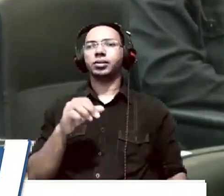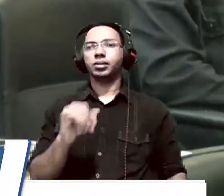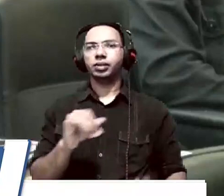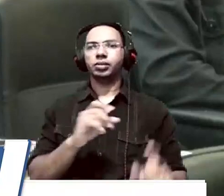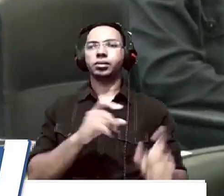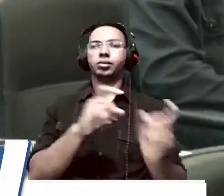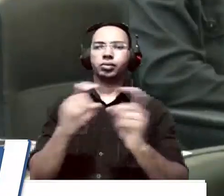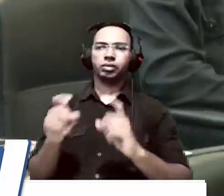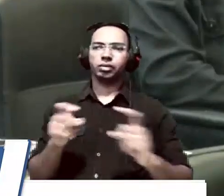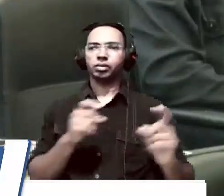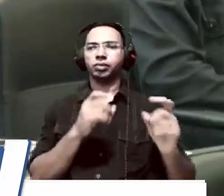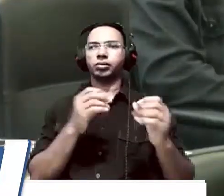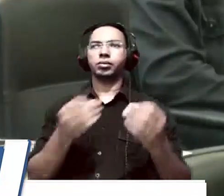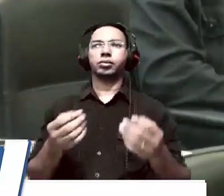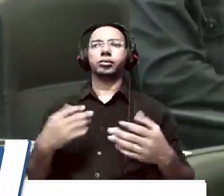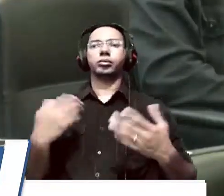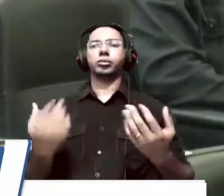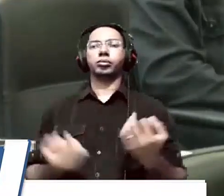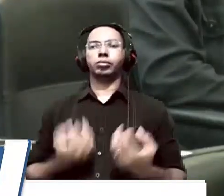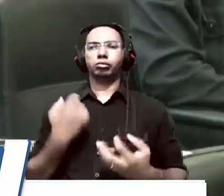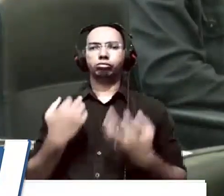flor da pele, vamos dizer assim.